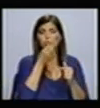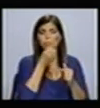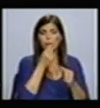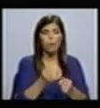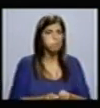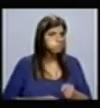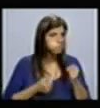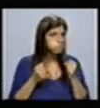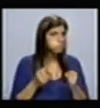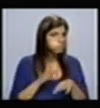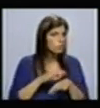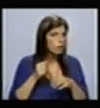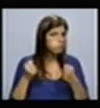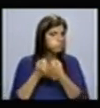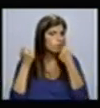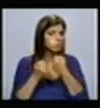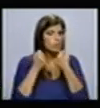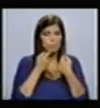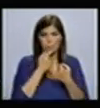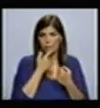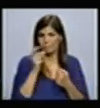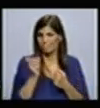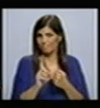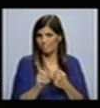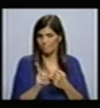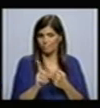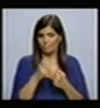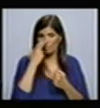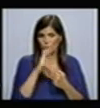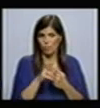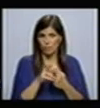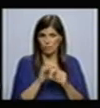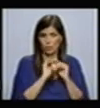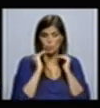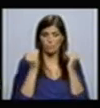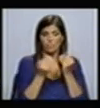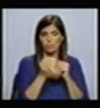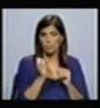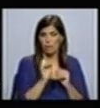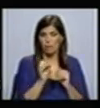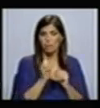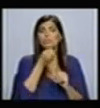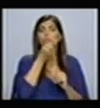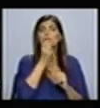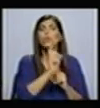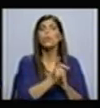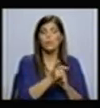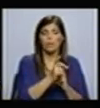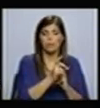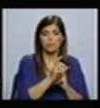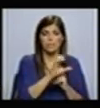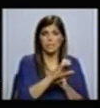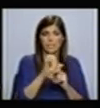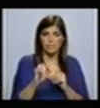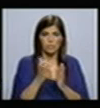por este tipo de embates de rochas na atmosfera e na superfície de Saturno. Qual é a explicação? Que os cientistas